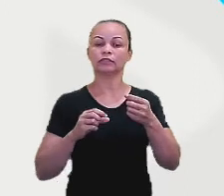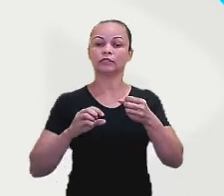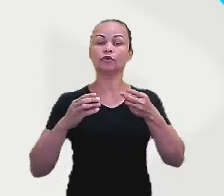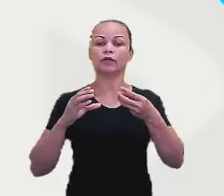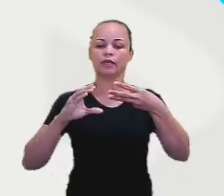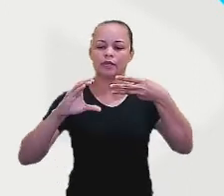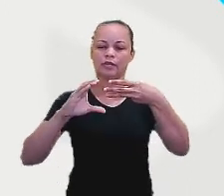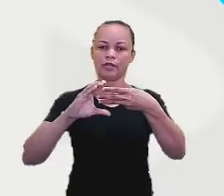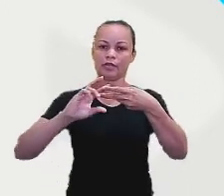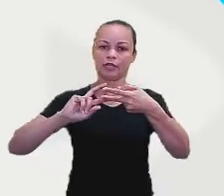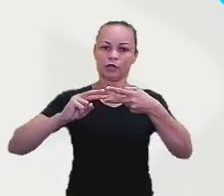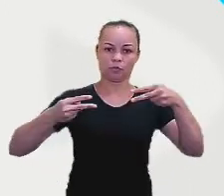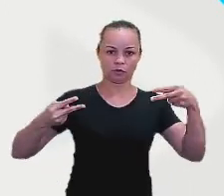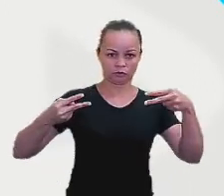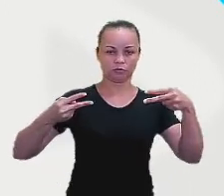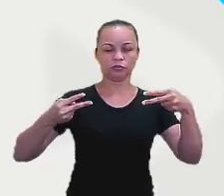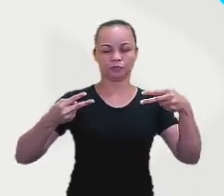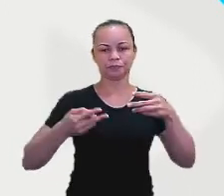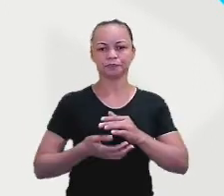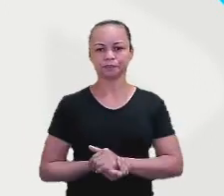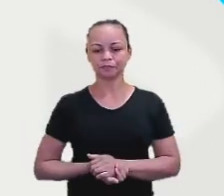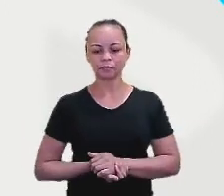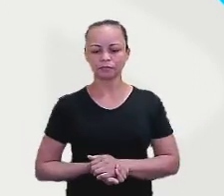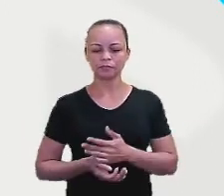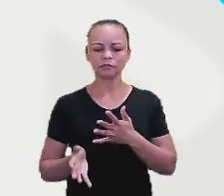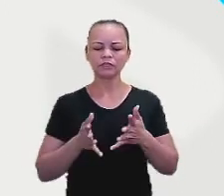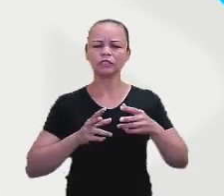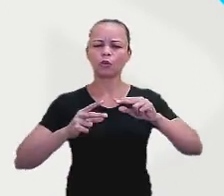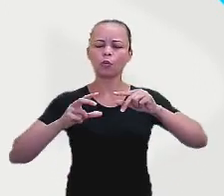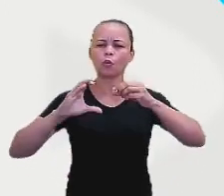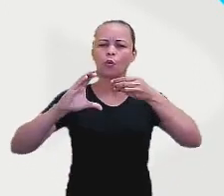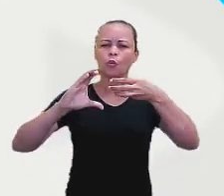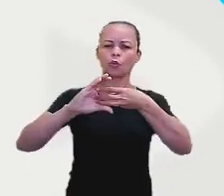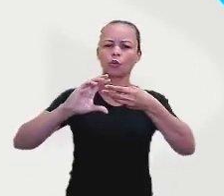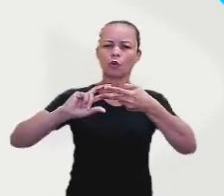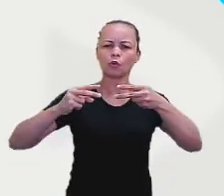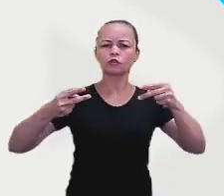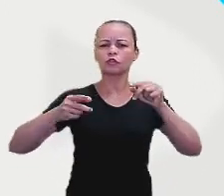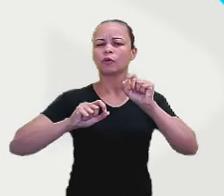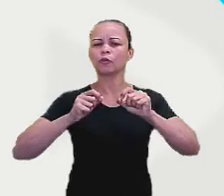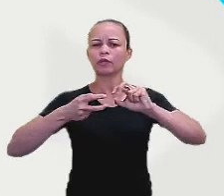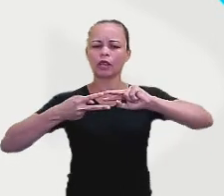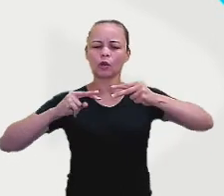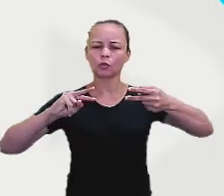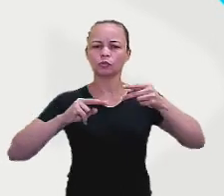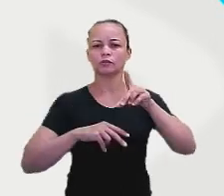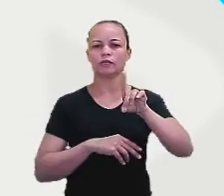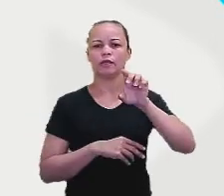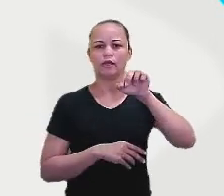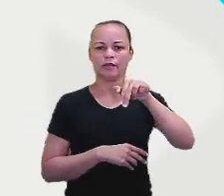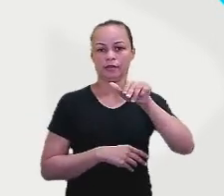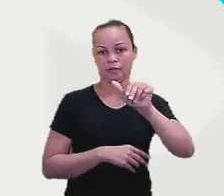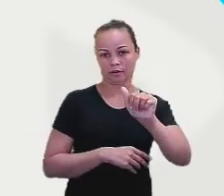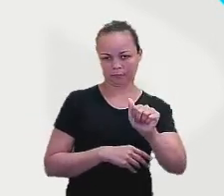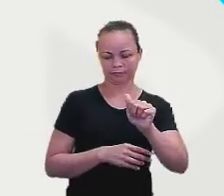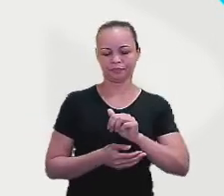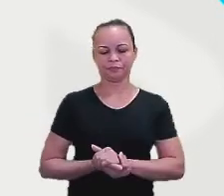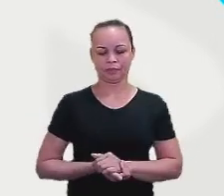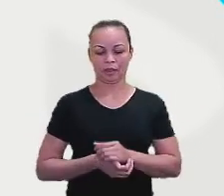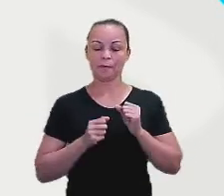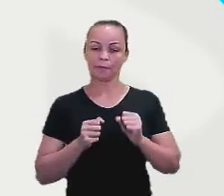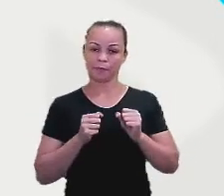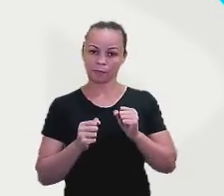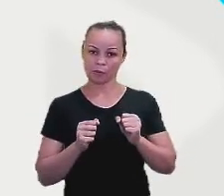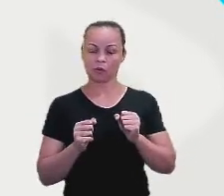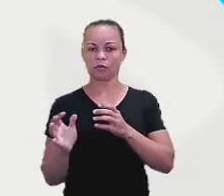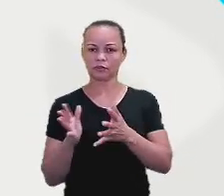cromossomos. Cromossomos a gente poderia chamar, gente, que é nada mais nada menos do que material genético, DNA, tá? Podemos definir